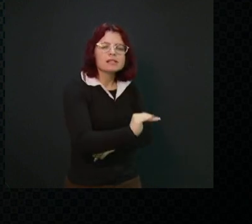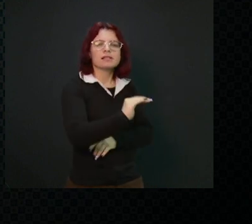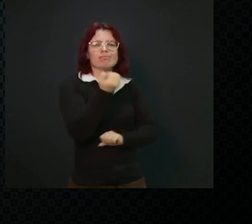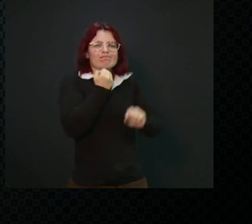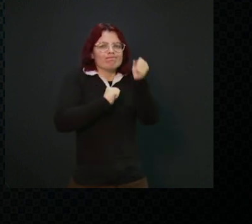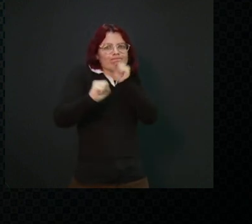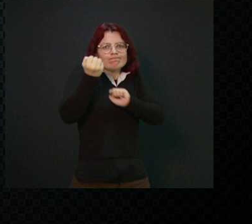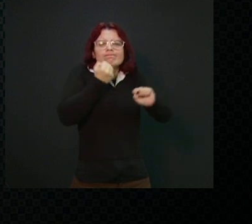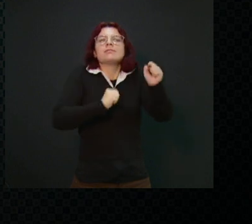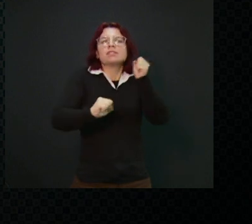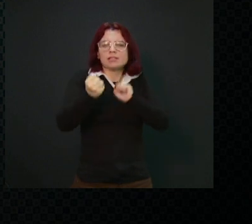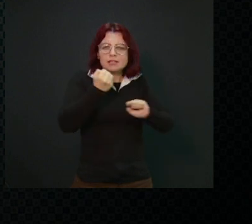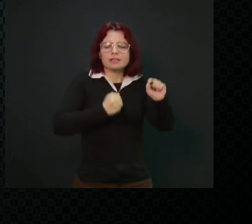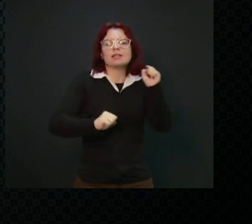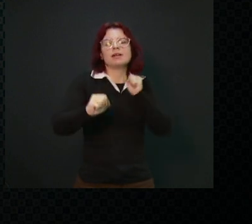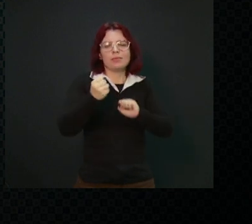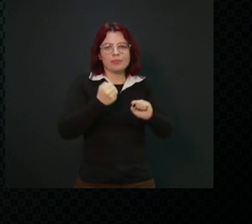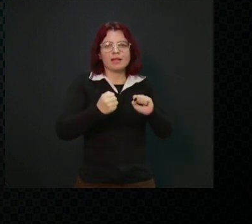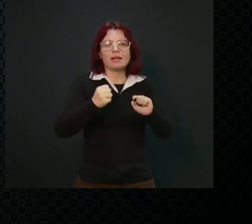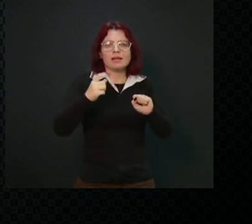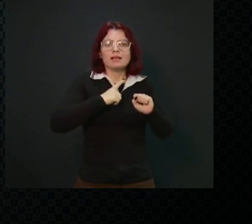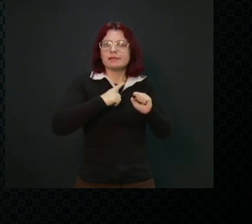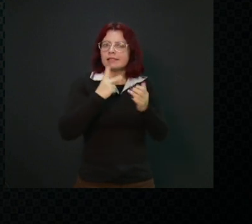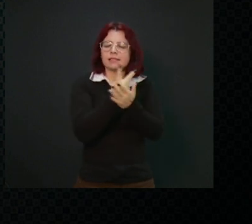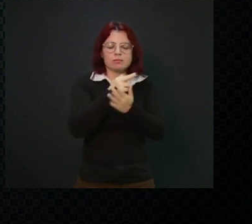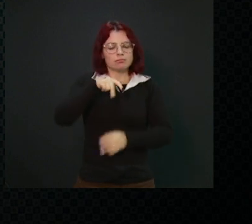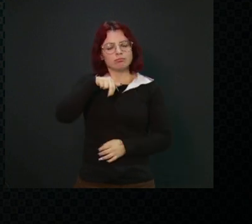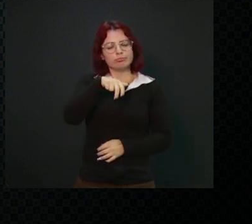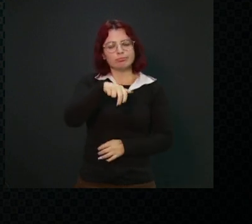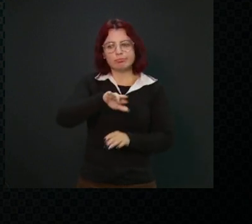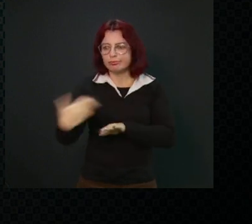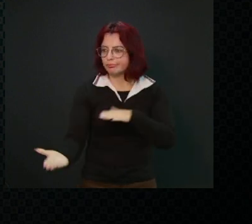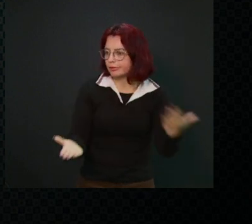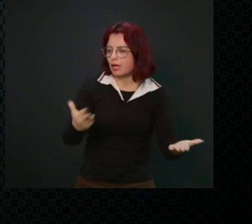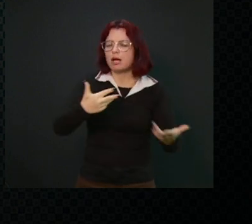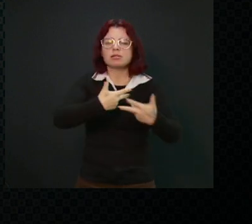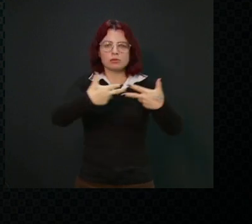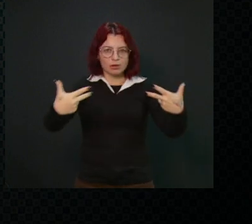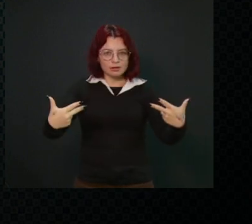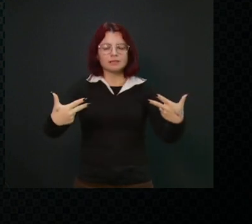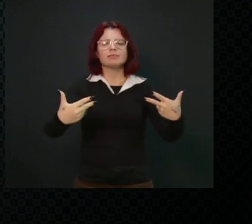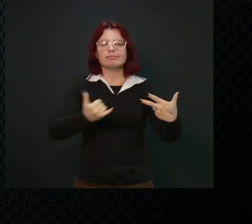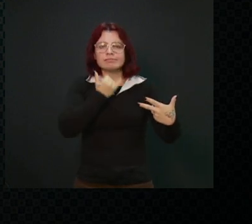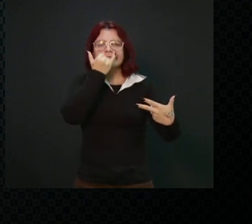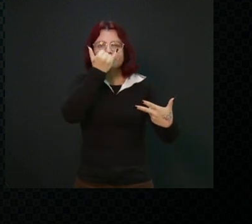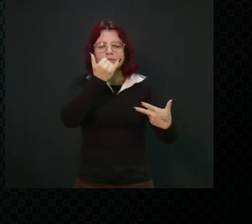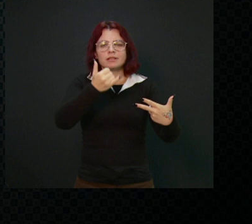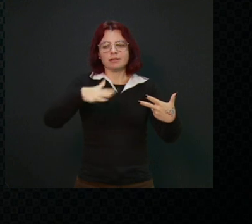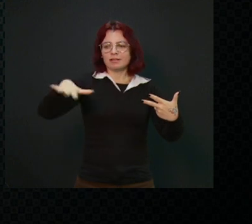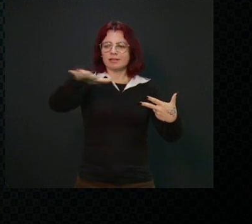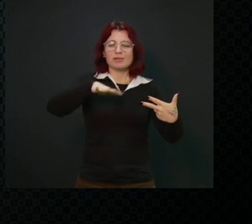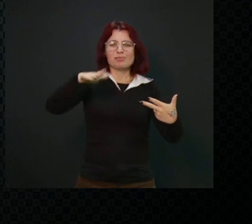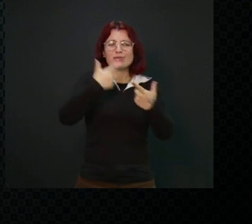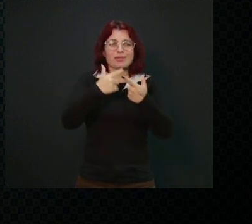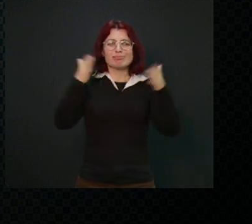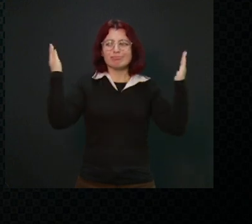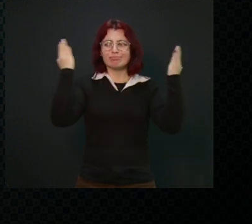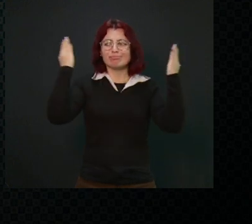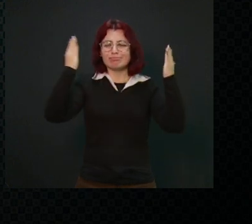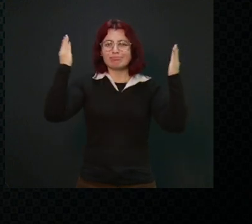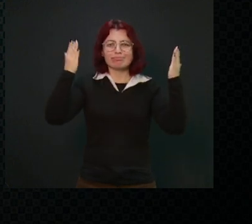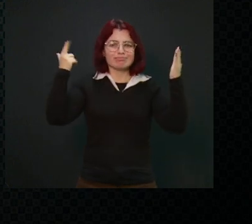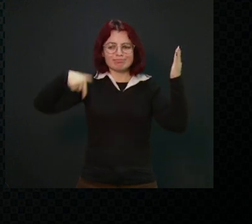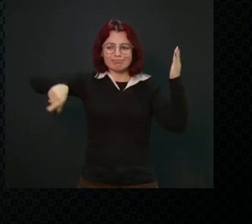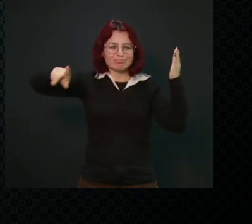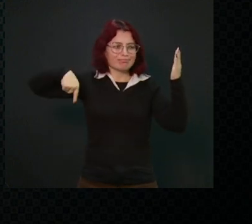agitação fora do normal, ele derruba principalmente coisas que estão assim na periferia, né? Então, nossa, ele passava na carteira, assim,